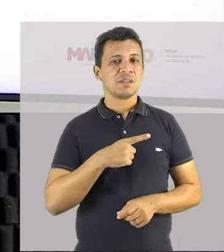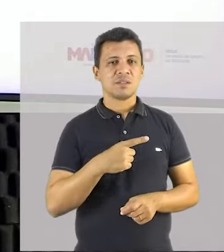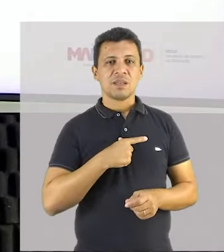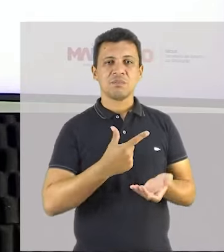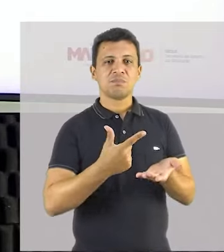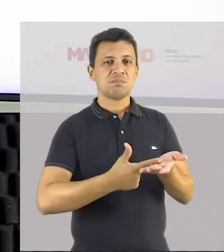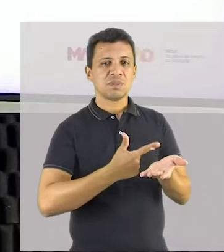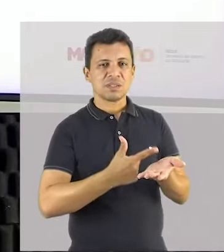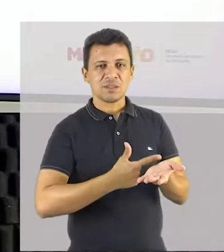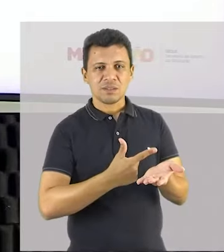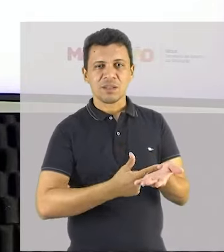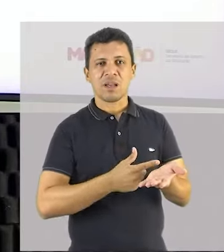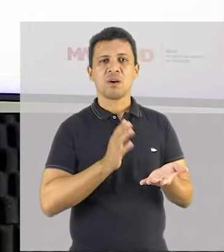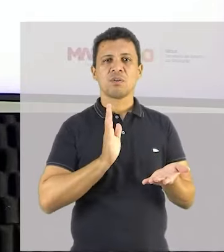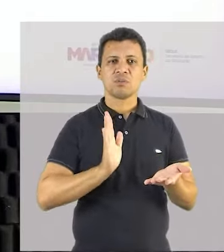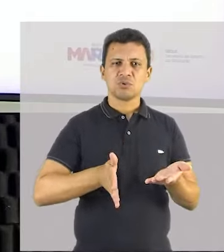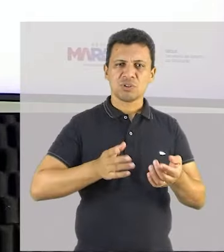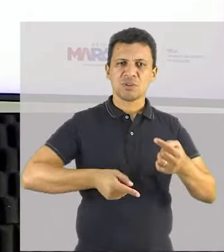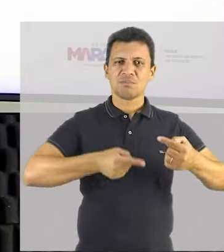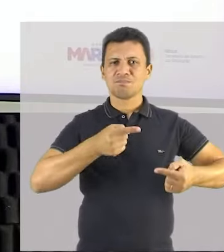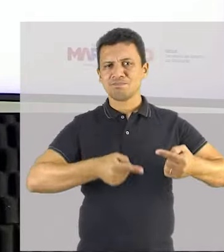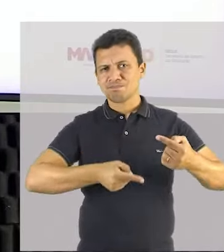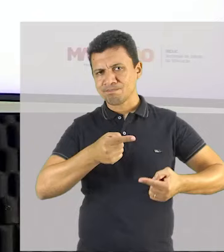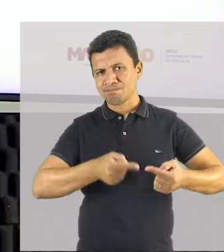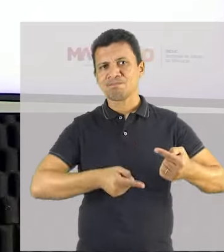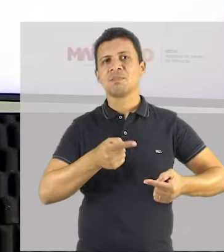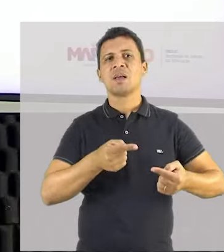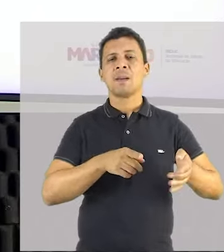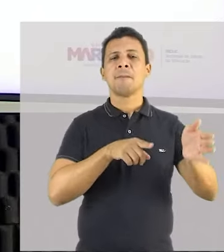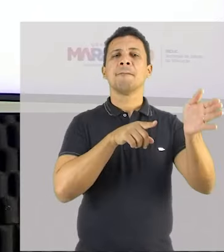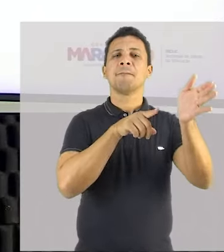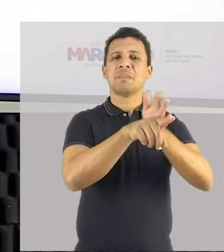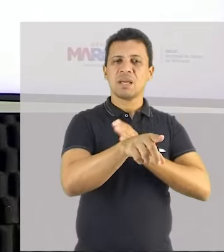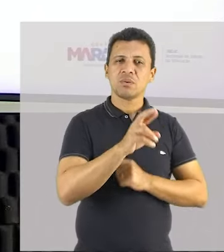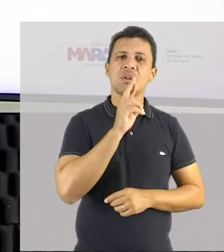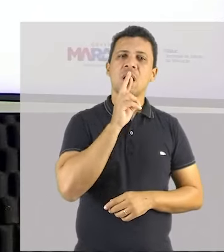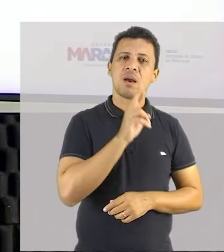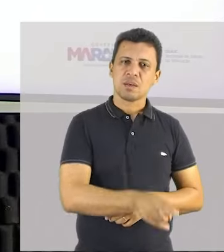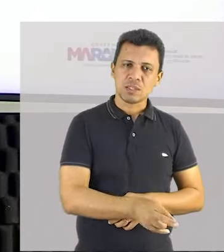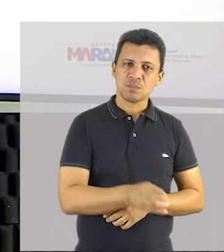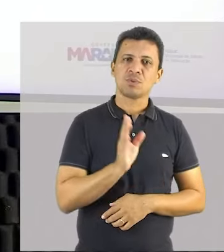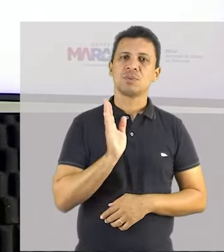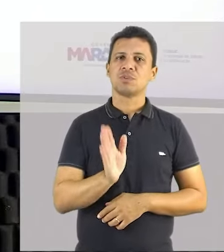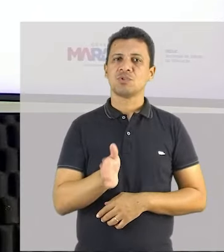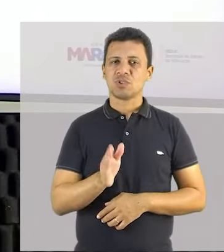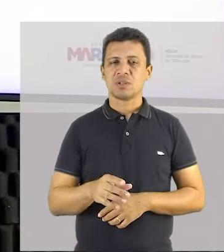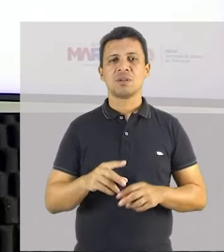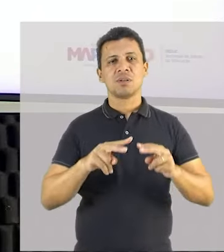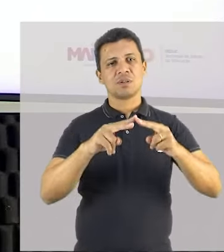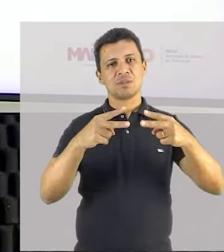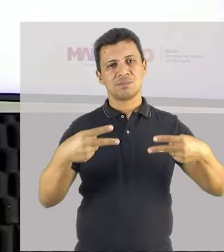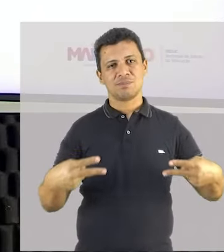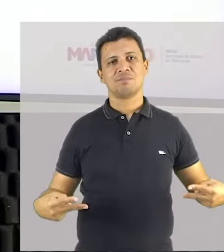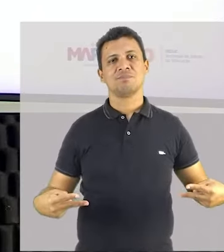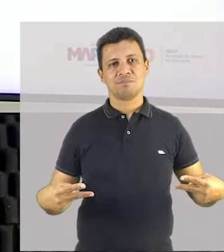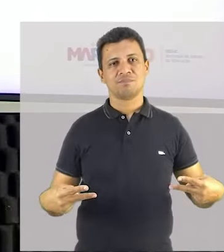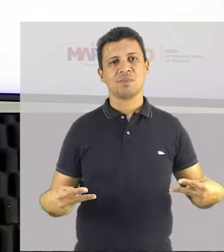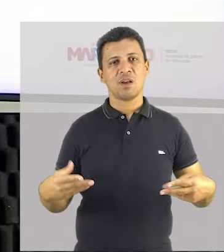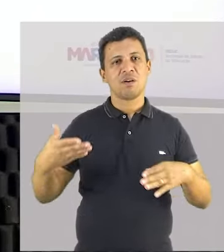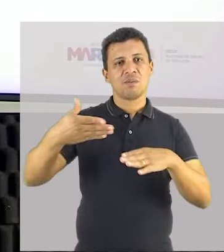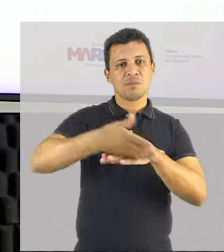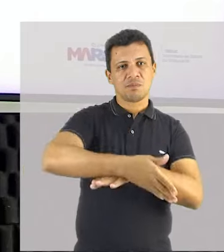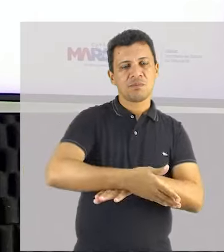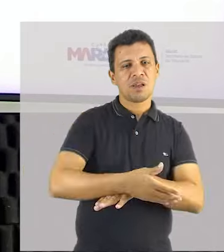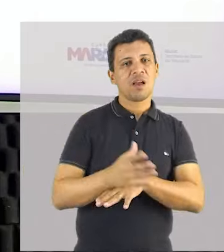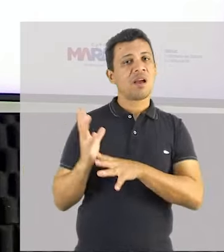todo do que a gente já discutiu das questões que a gente já respondeu tá no link disponível para que vocês